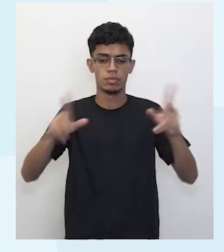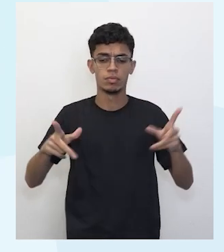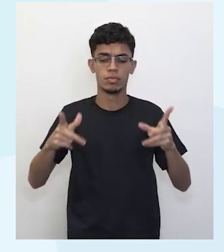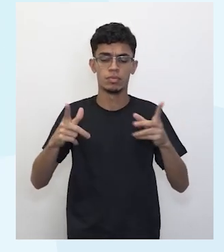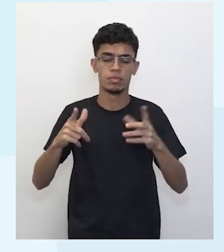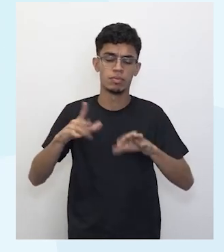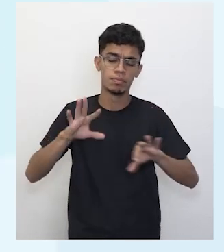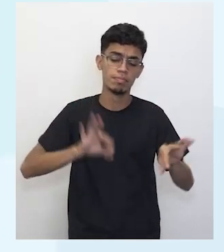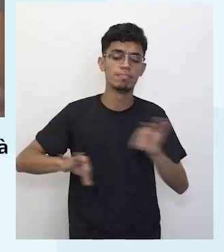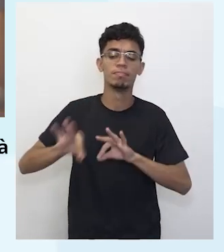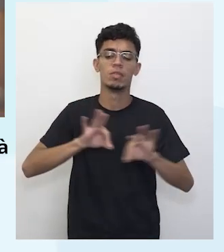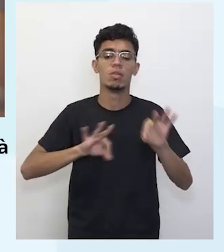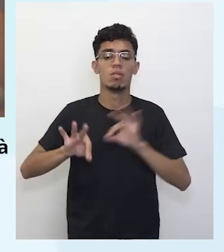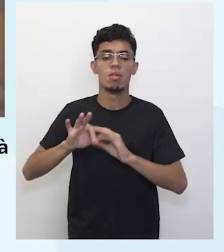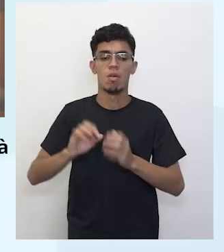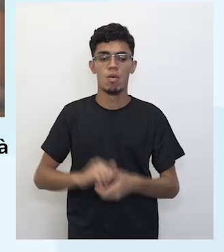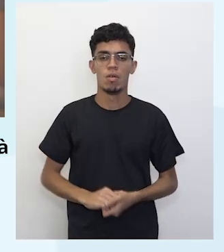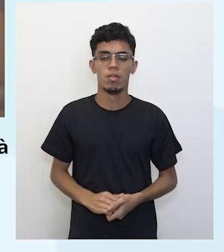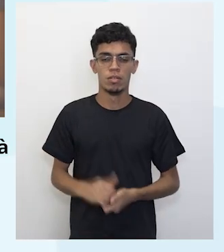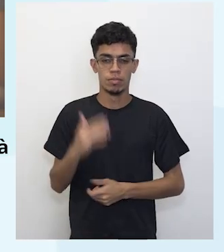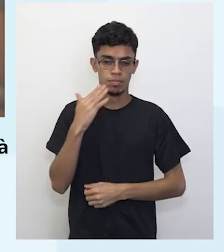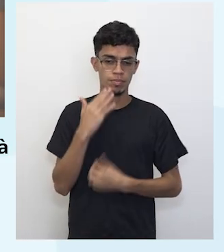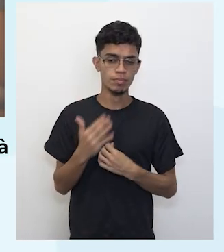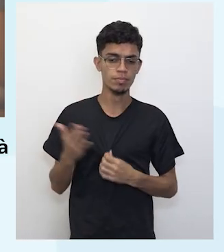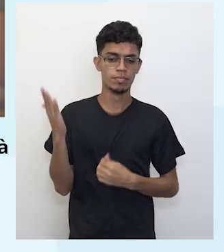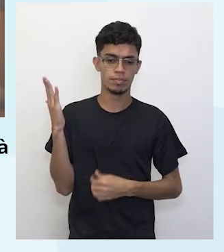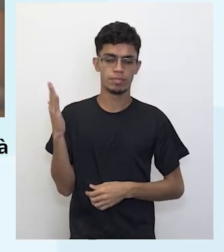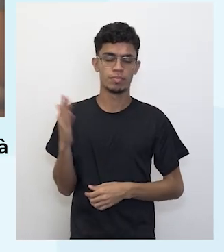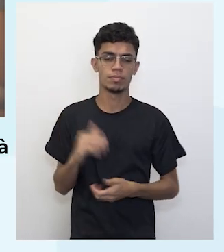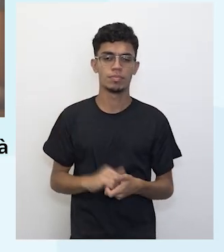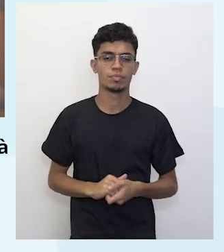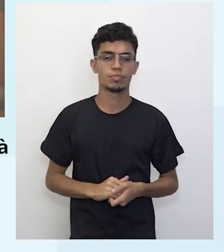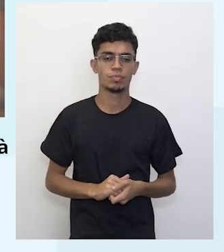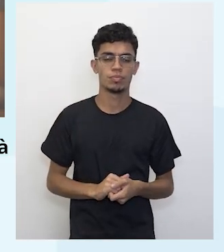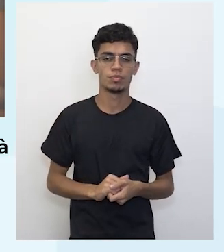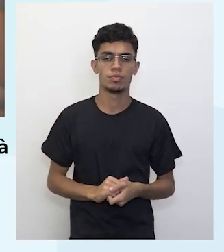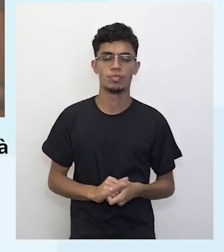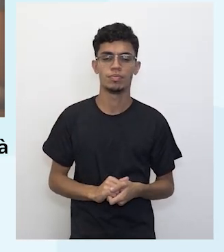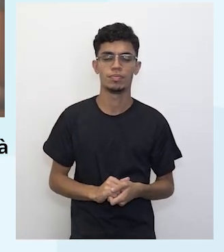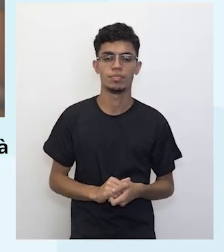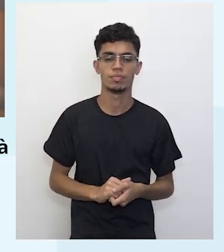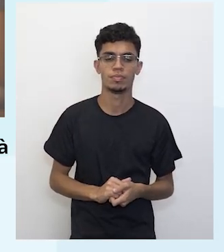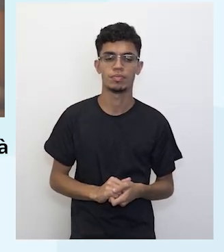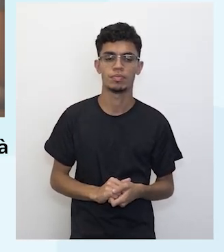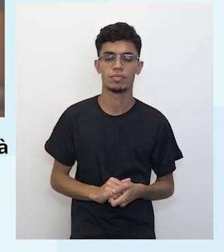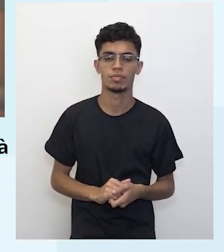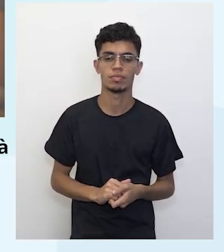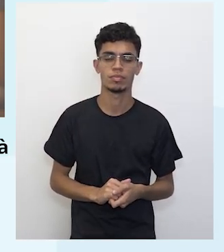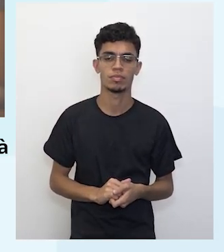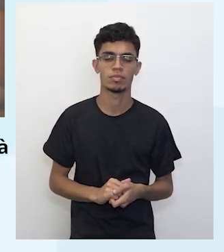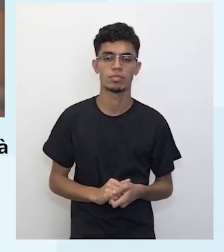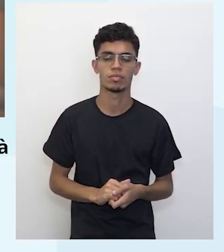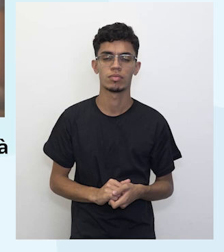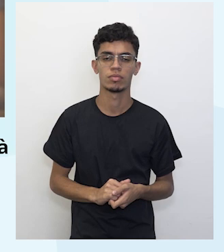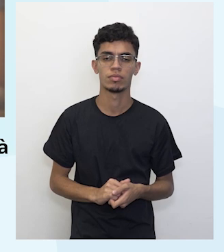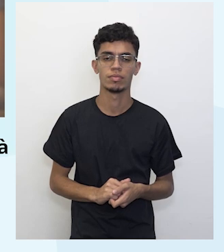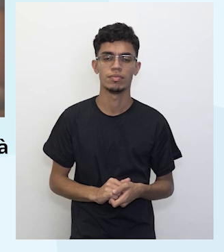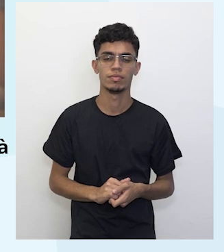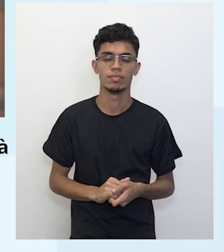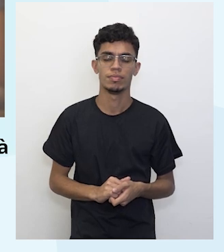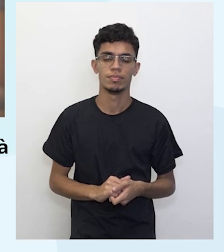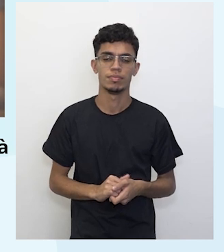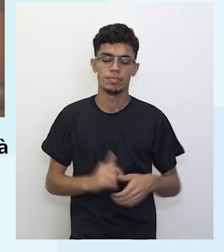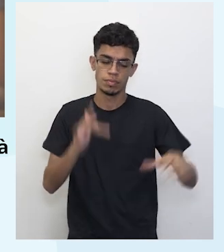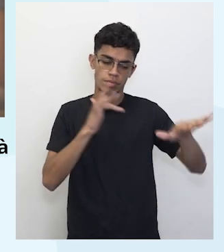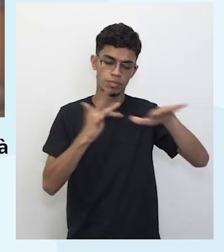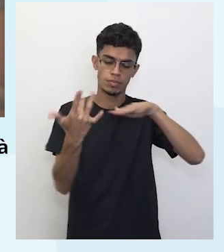de nos organizarmos, né? Então, as redes sociais, né, elas são um grande meio